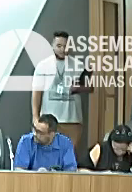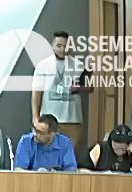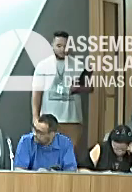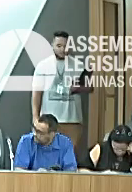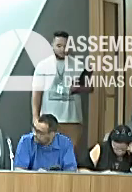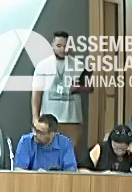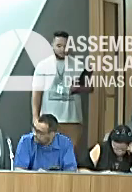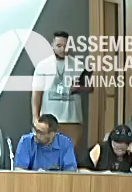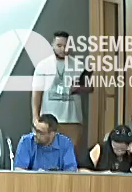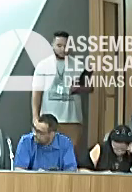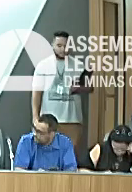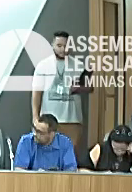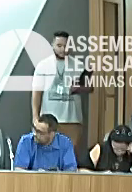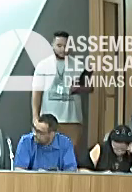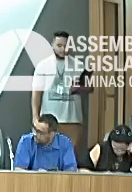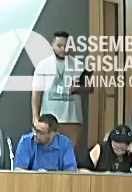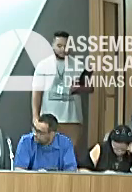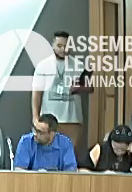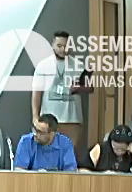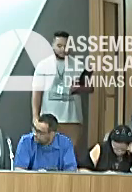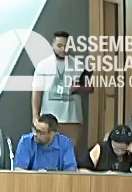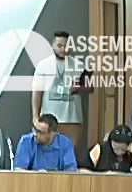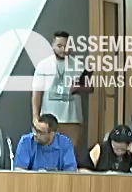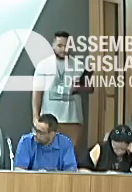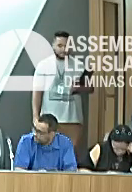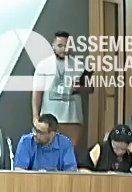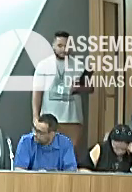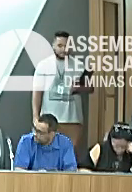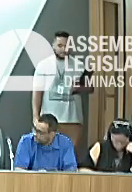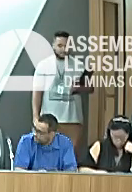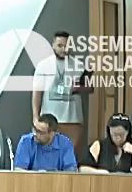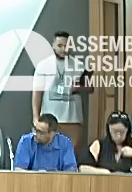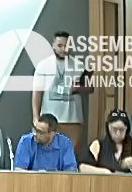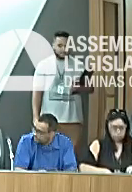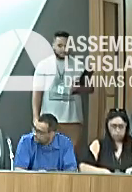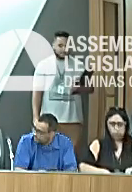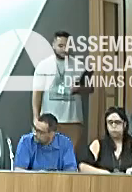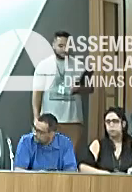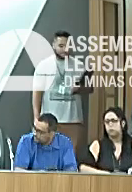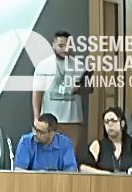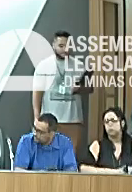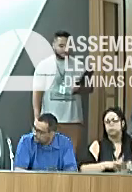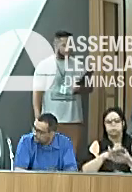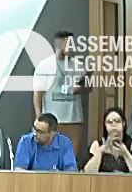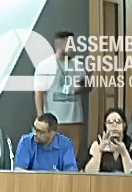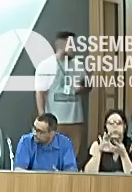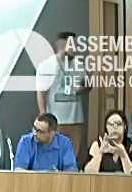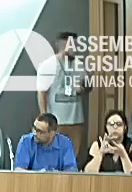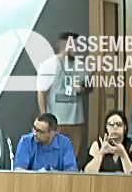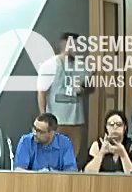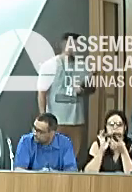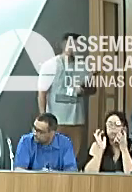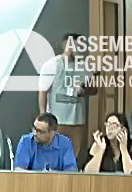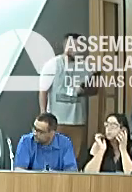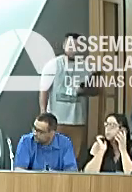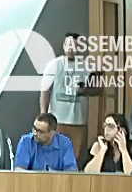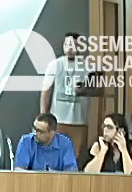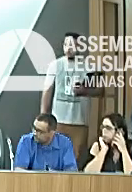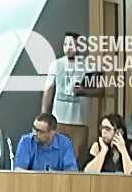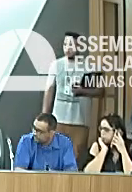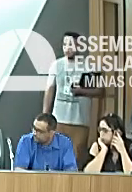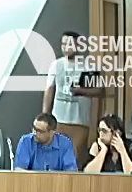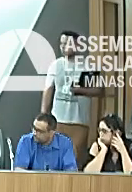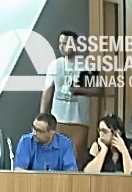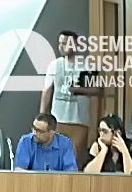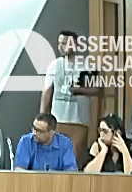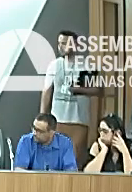nós faremos outras quantas audiências públicas e aí mudaremos o tom da cobrança não precisa achar que a gente não vai ficar aqui